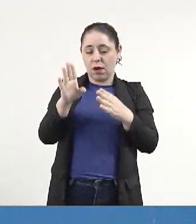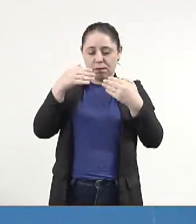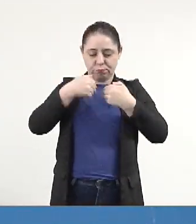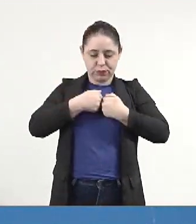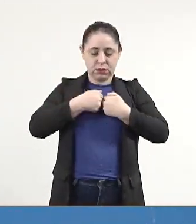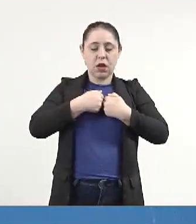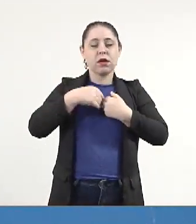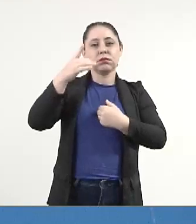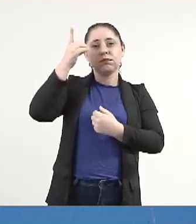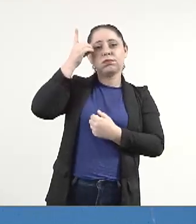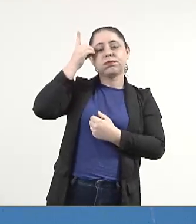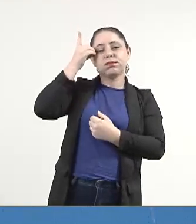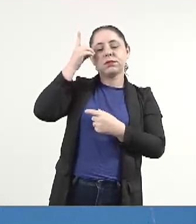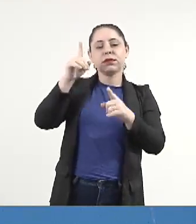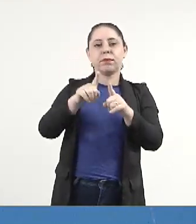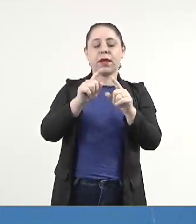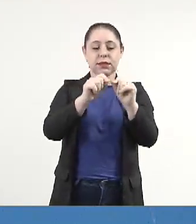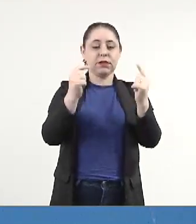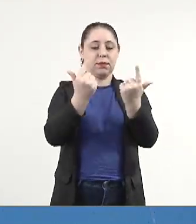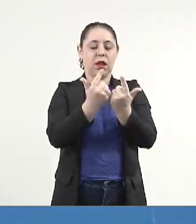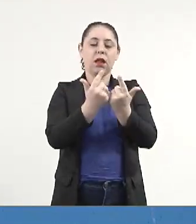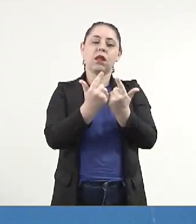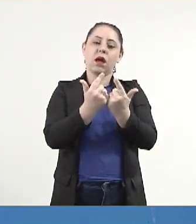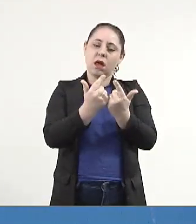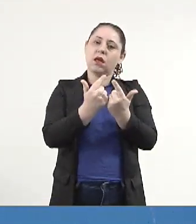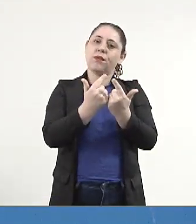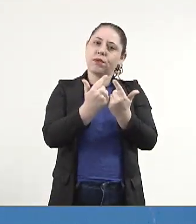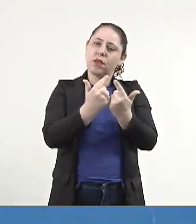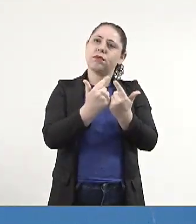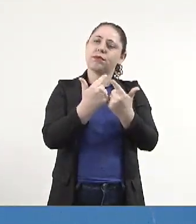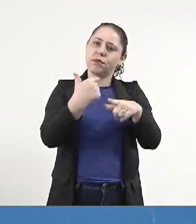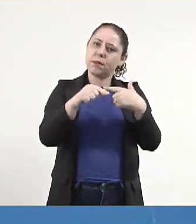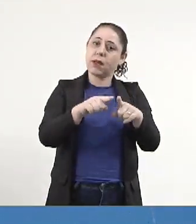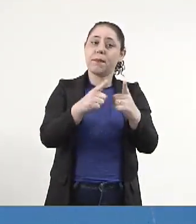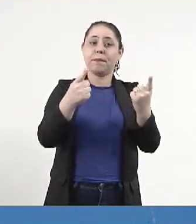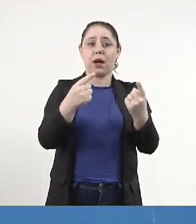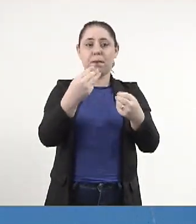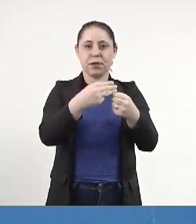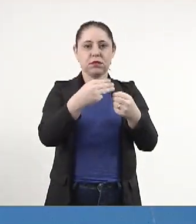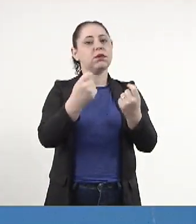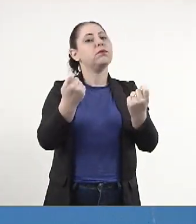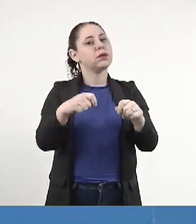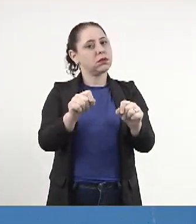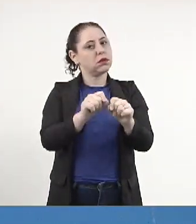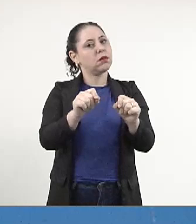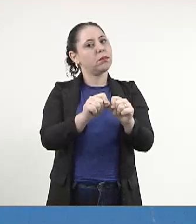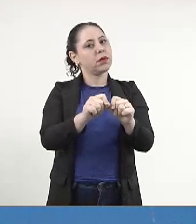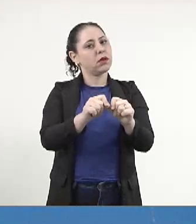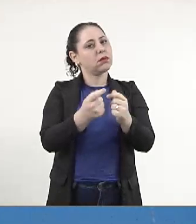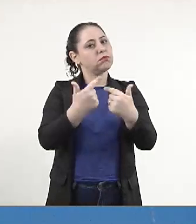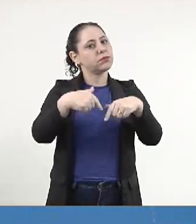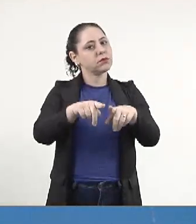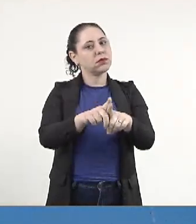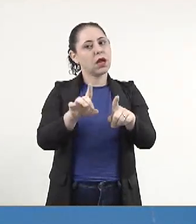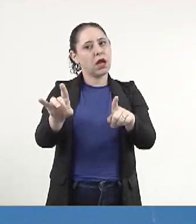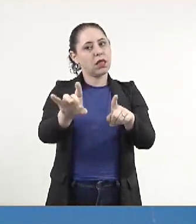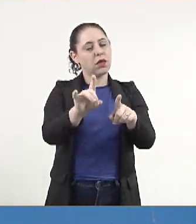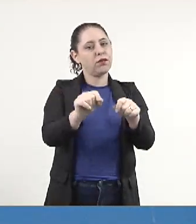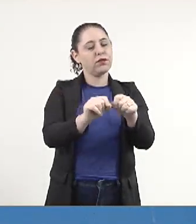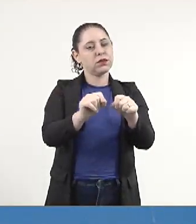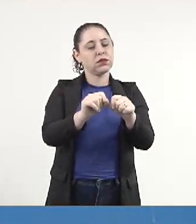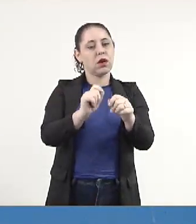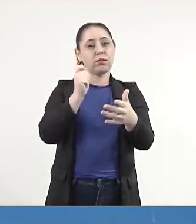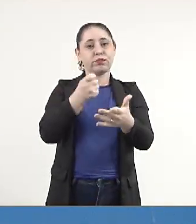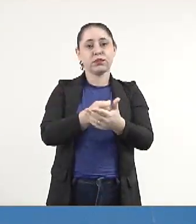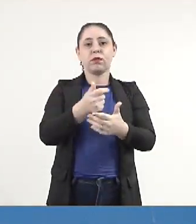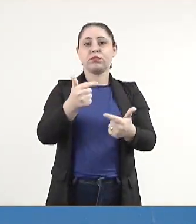e síndrome de Down. Quer dizer, a Assembleia tem avançado muito em relação a isso. Agora, os municípios também precisam ser parceiros e cada um fazer valer